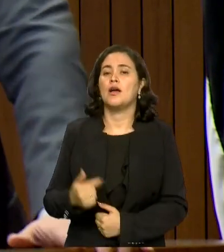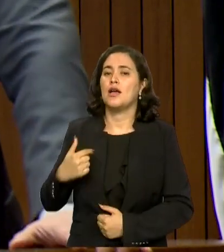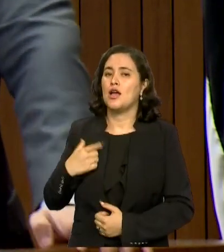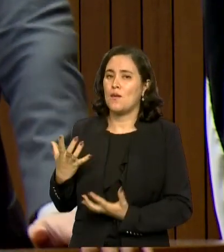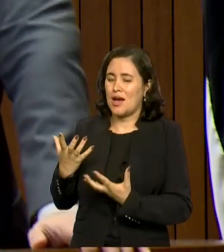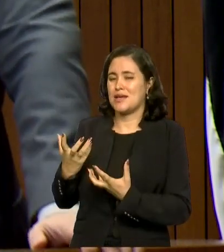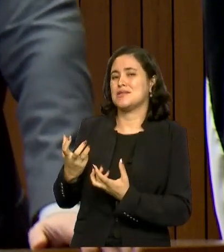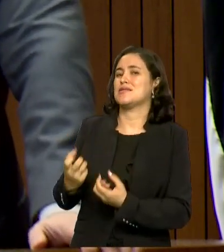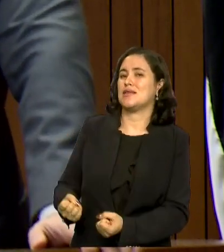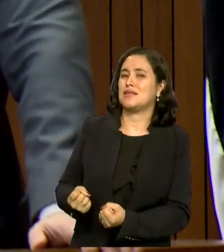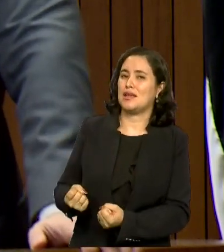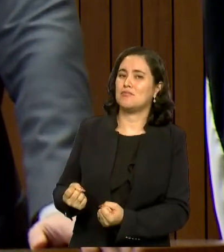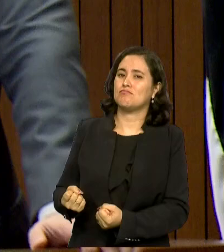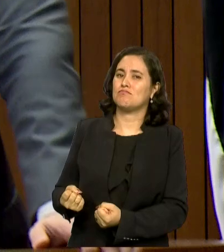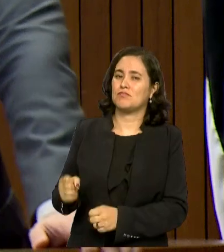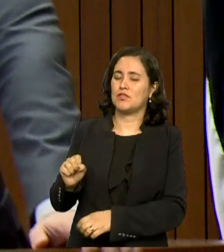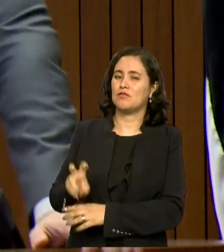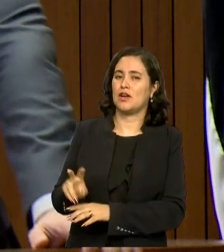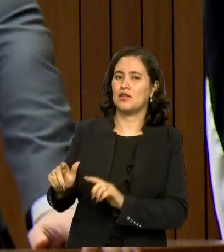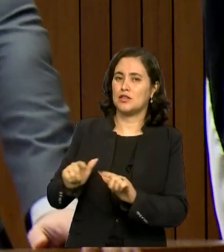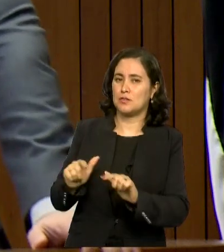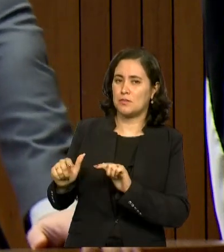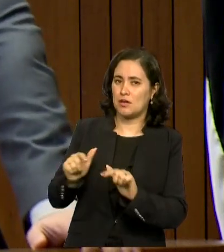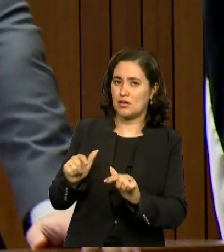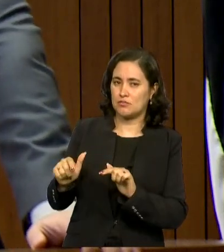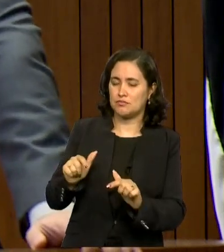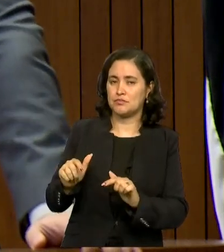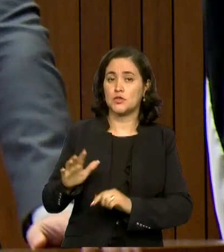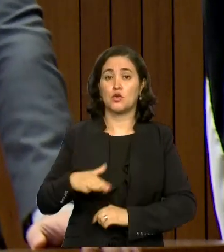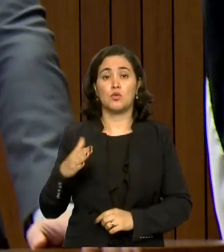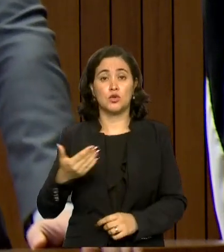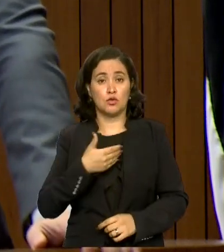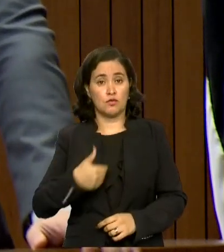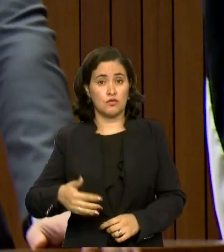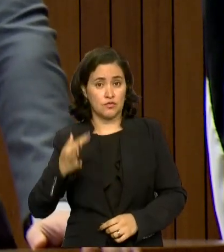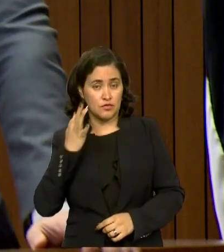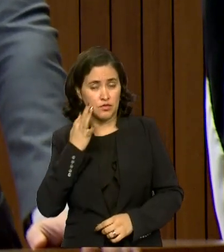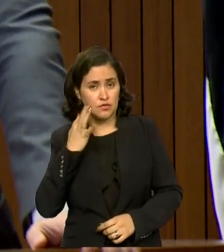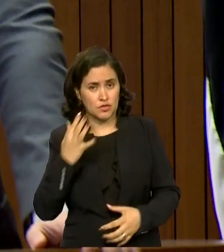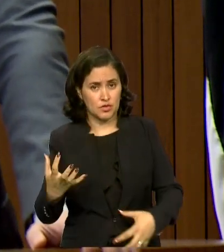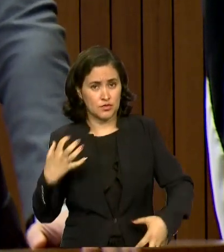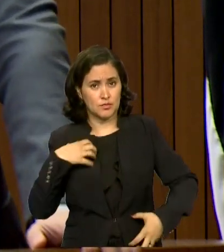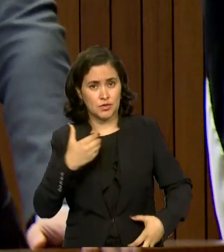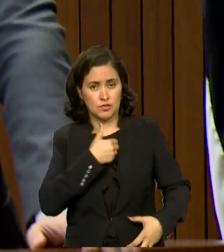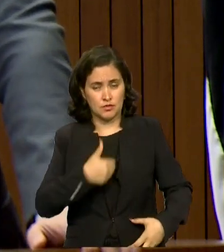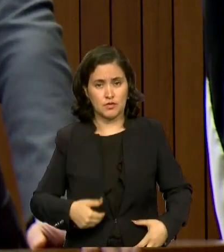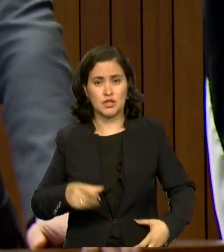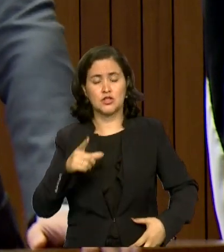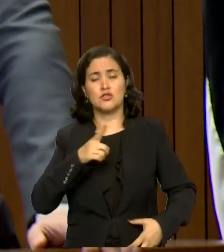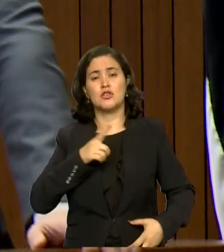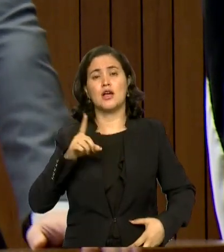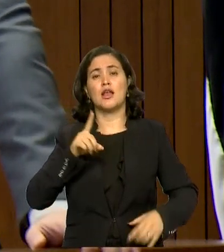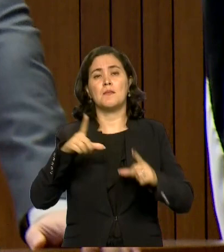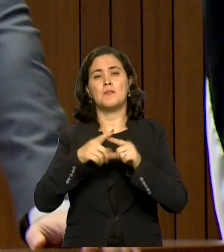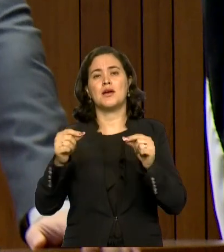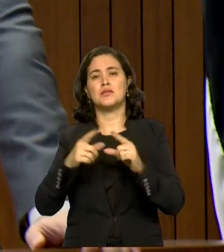o governo, tínhamos também no Planalto Central, em Brasília, uma parceira